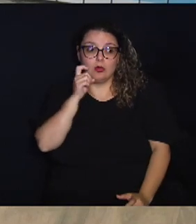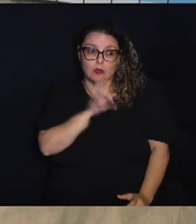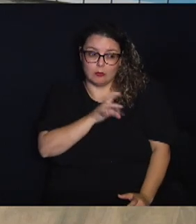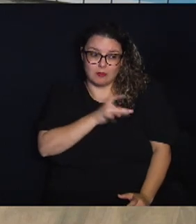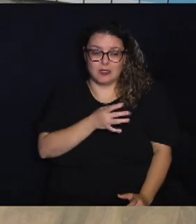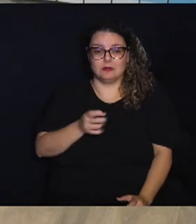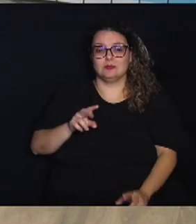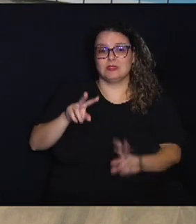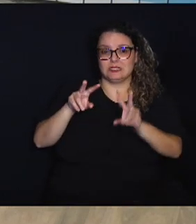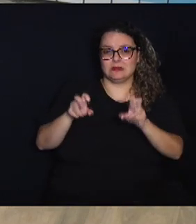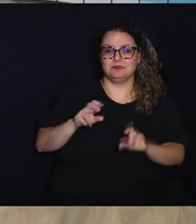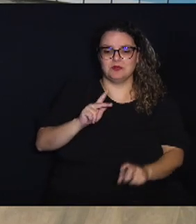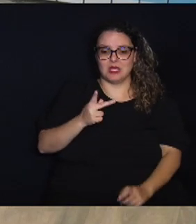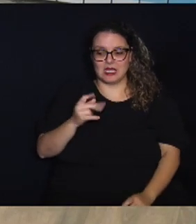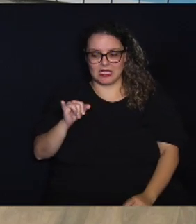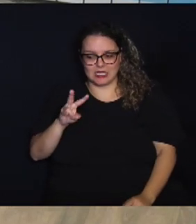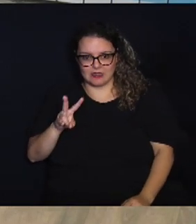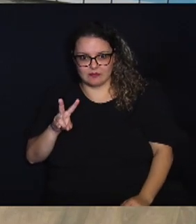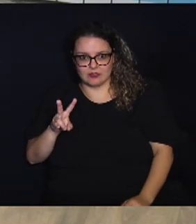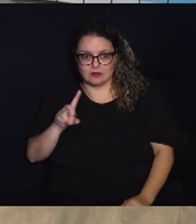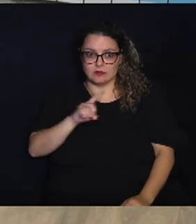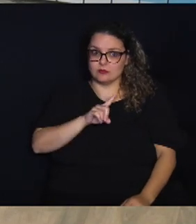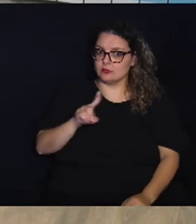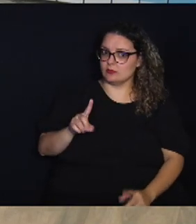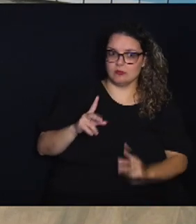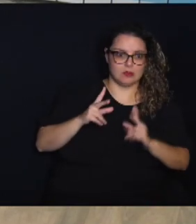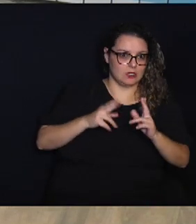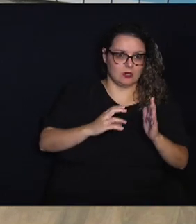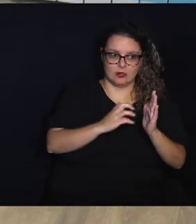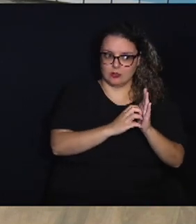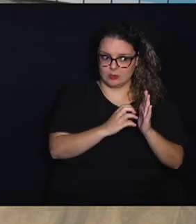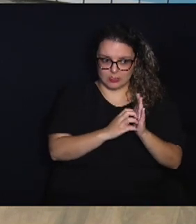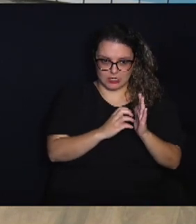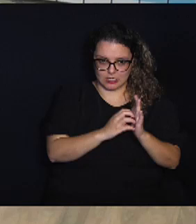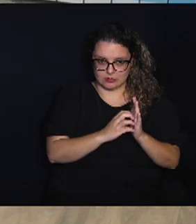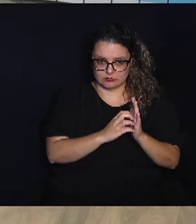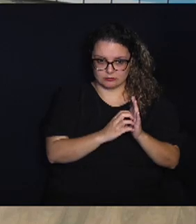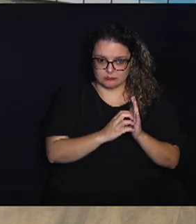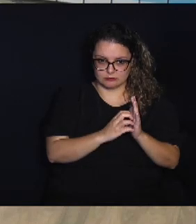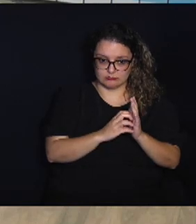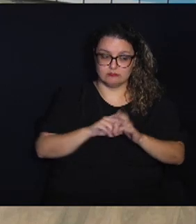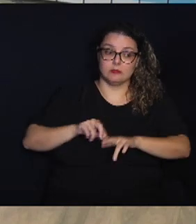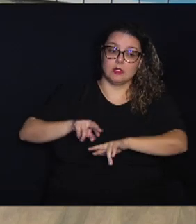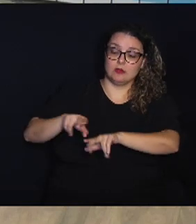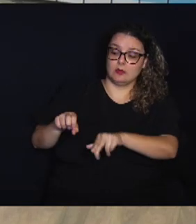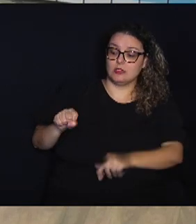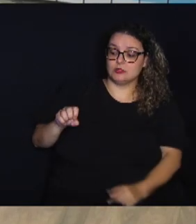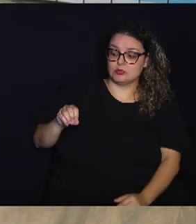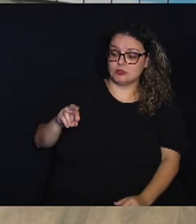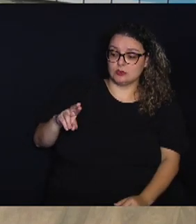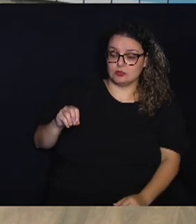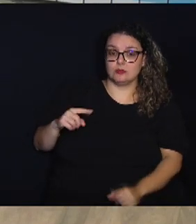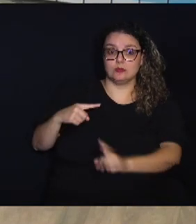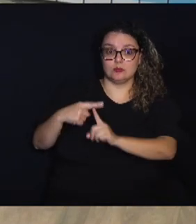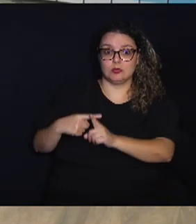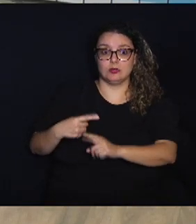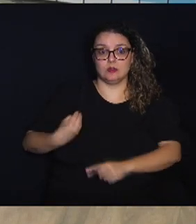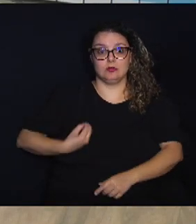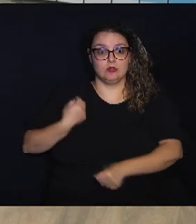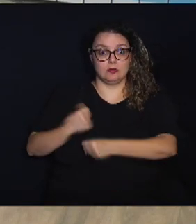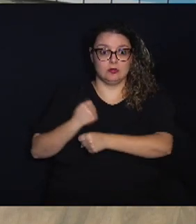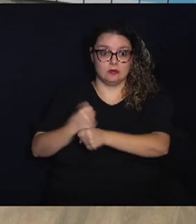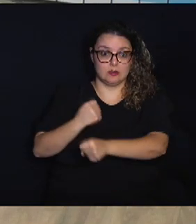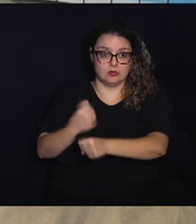assunto. HIV não é o mesmo que ter AIDS, pois há muitos soropositivos que vivem anos